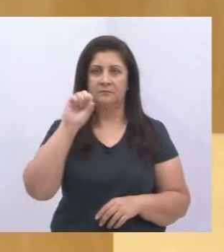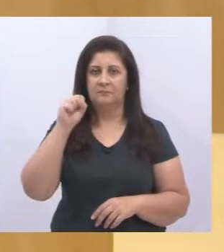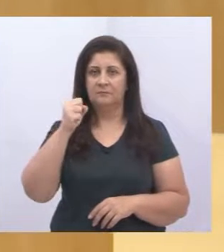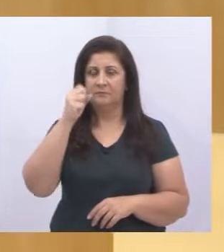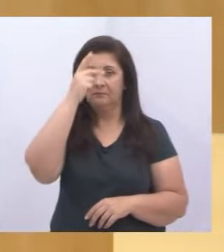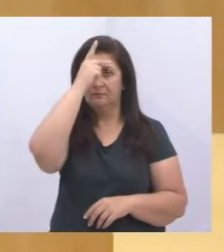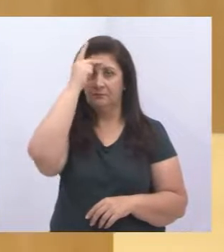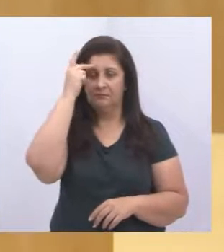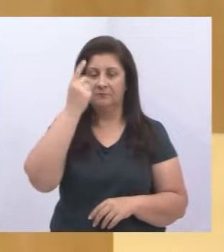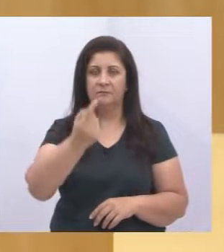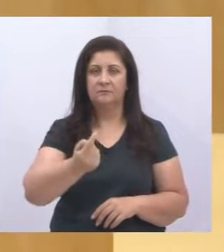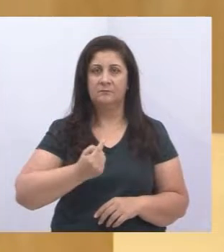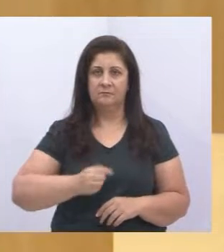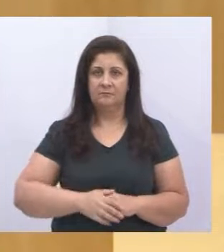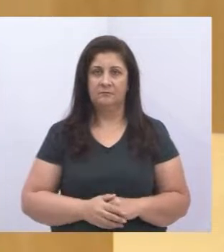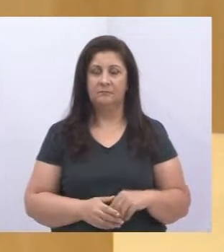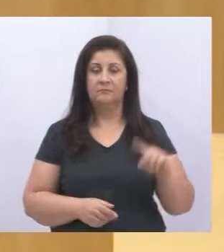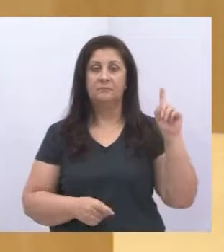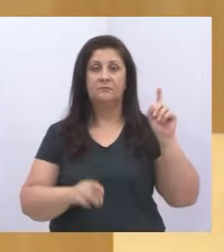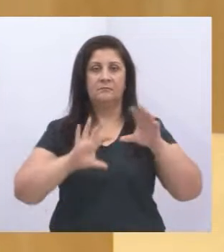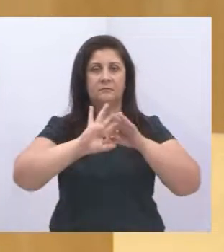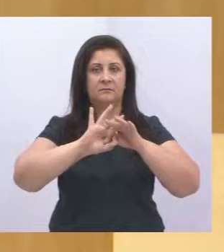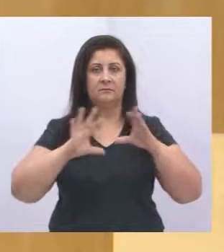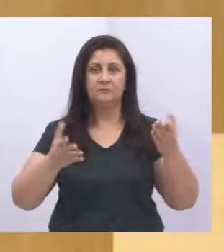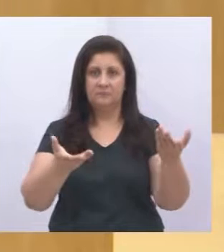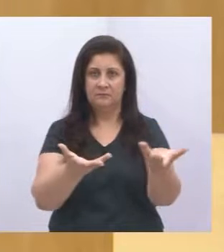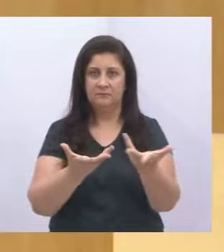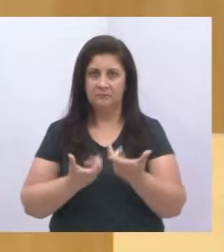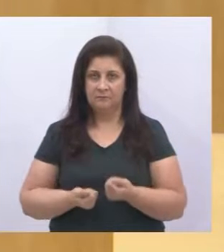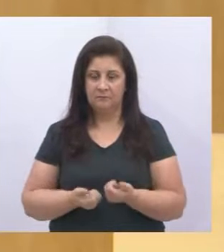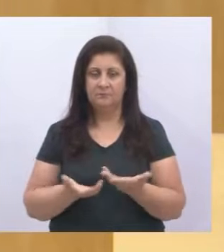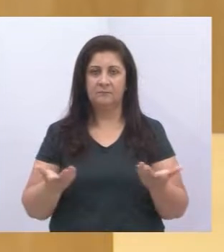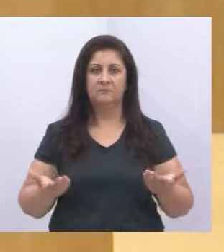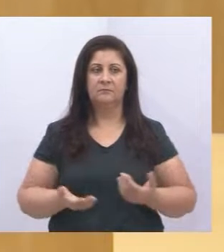munícipes. O gabinete está aberto para vocês, tá?